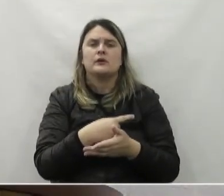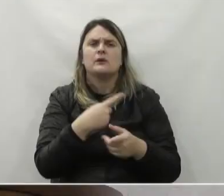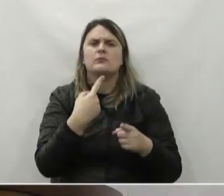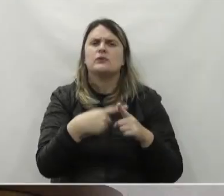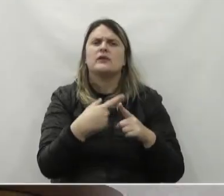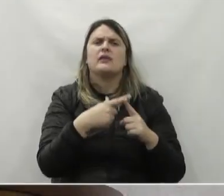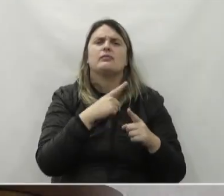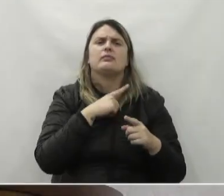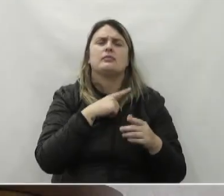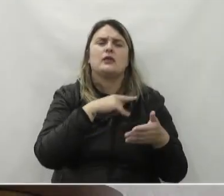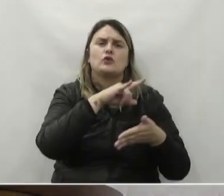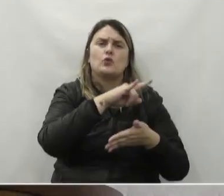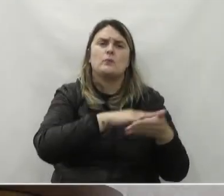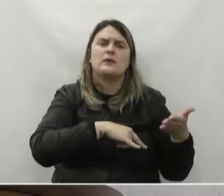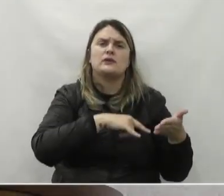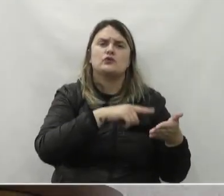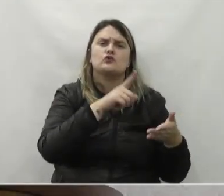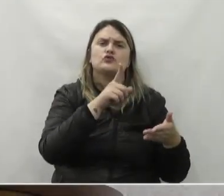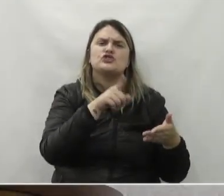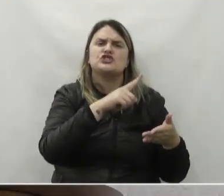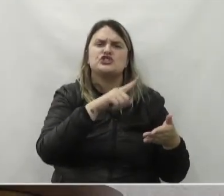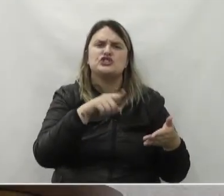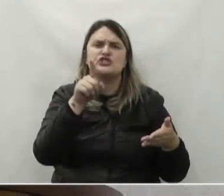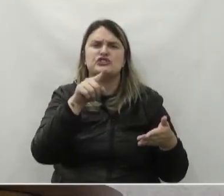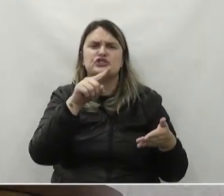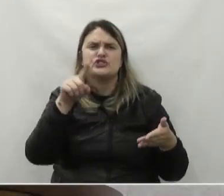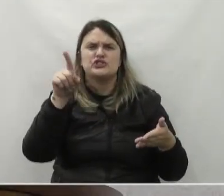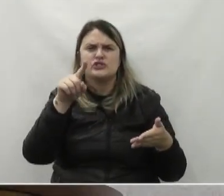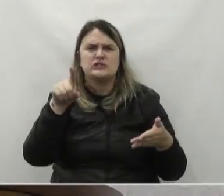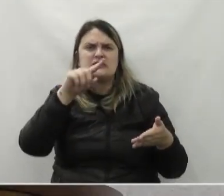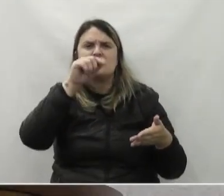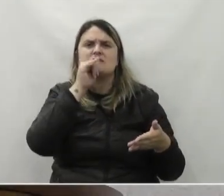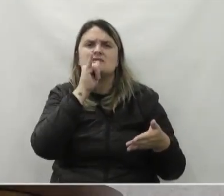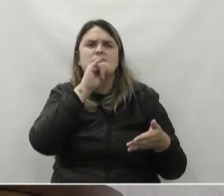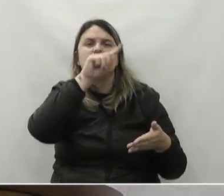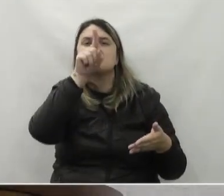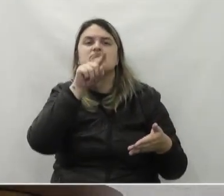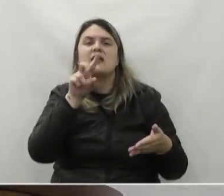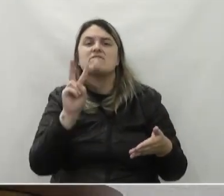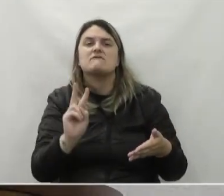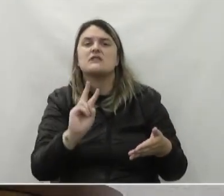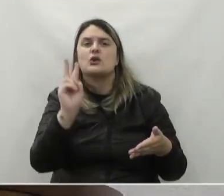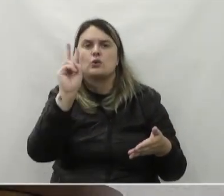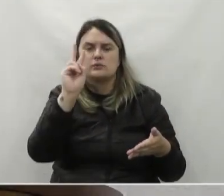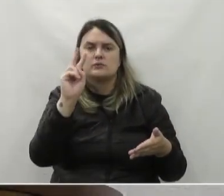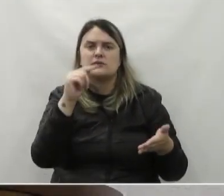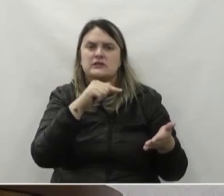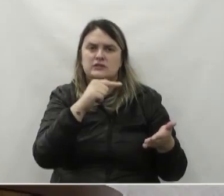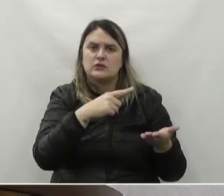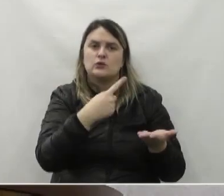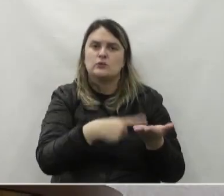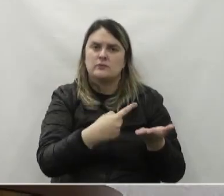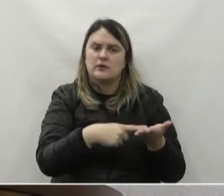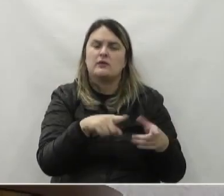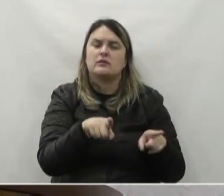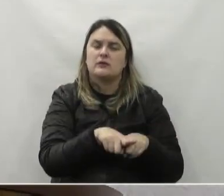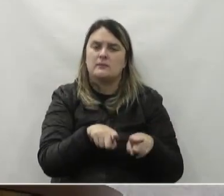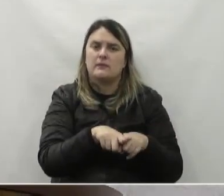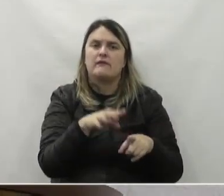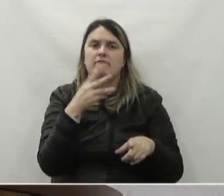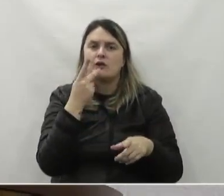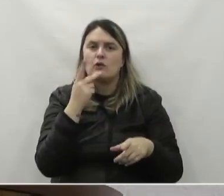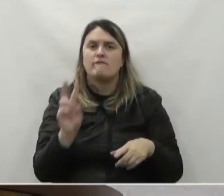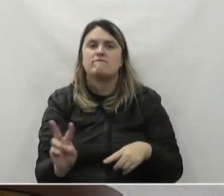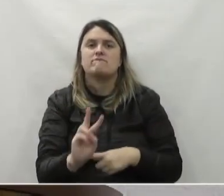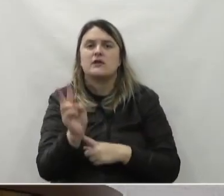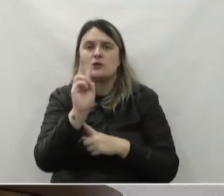XXX que tinha no contrato junto à empresa, E nesse acordo também foi especificado,